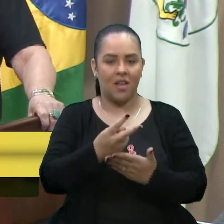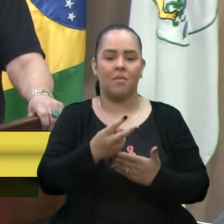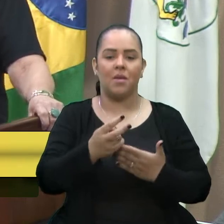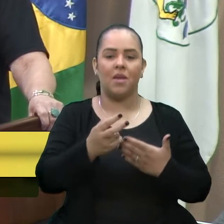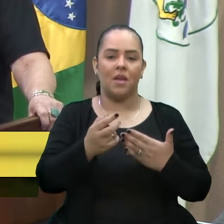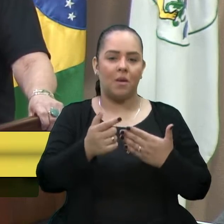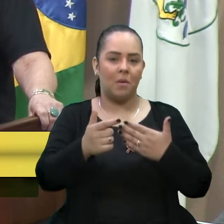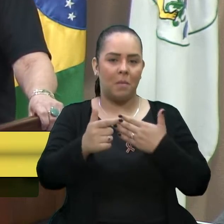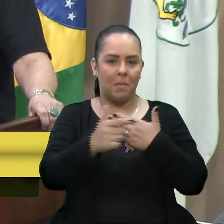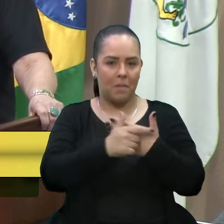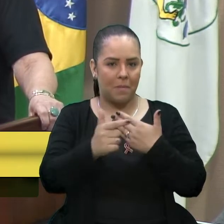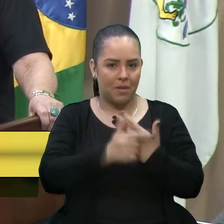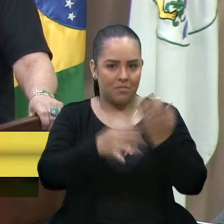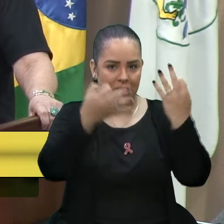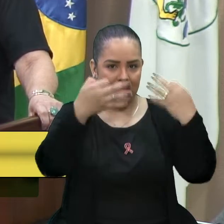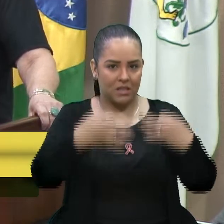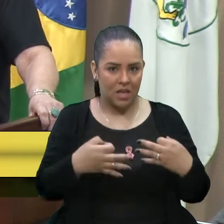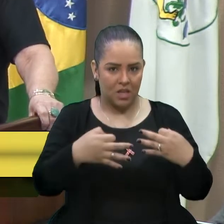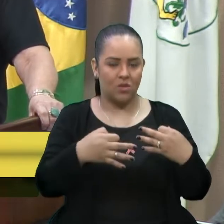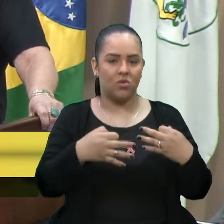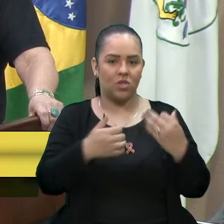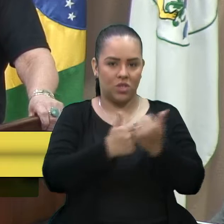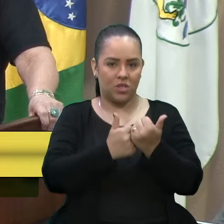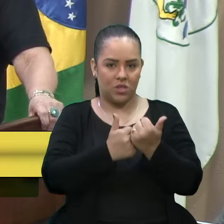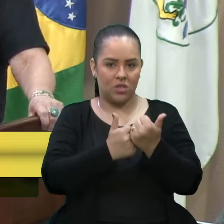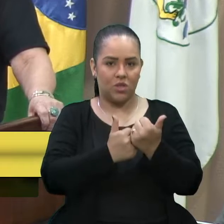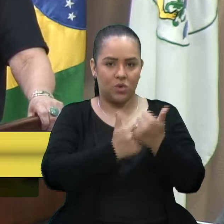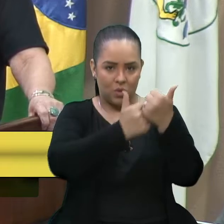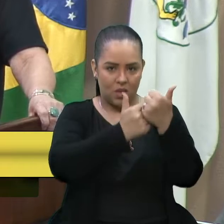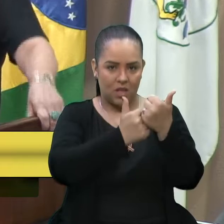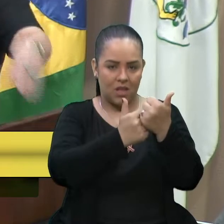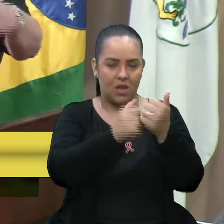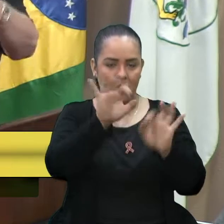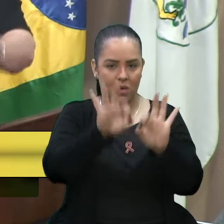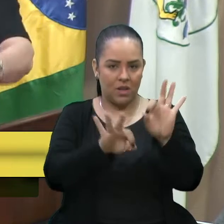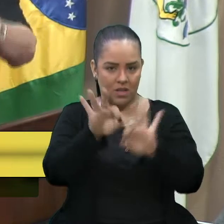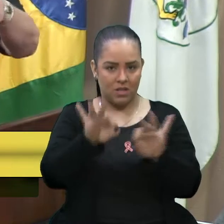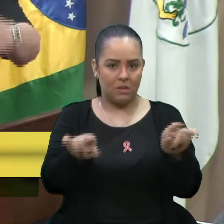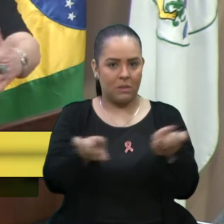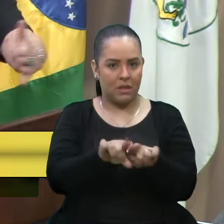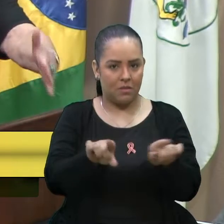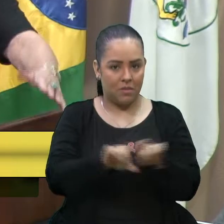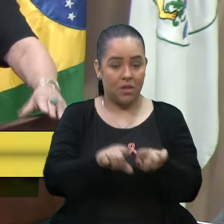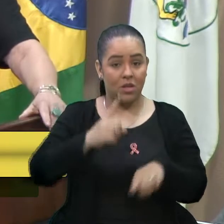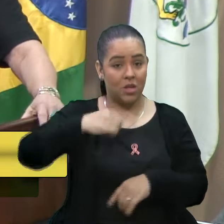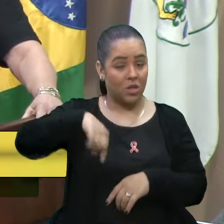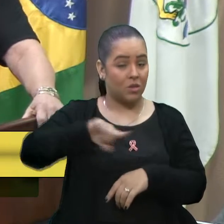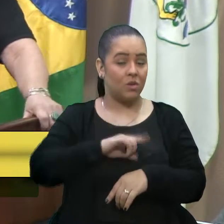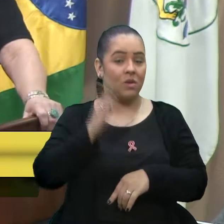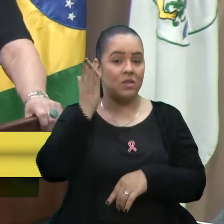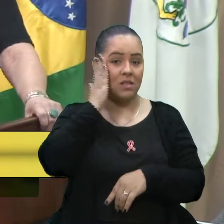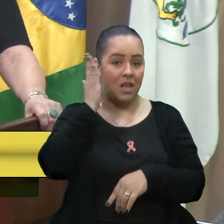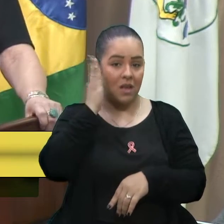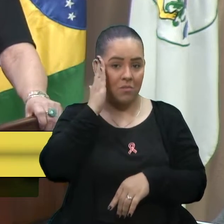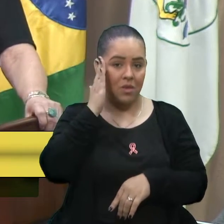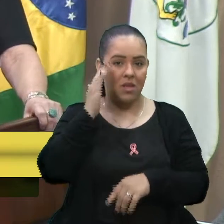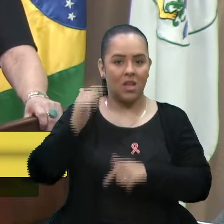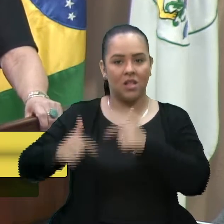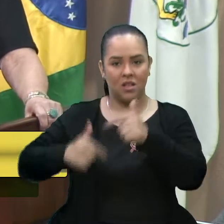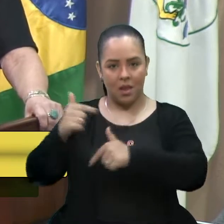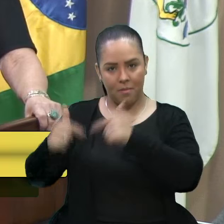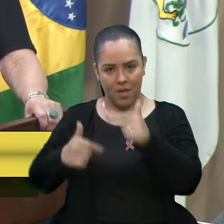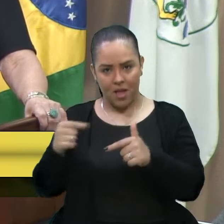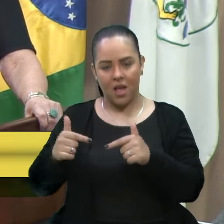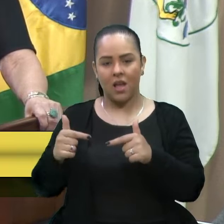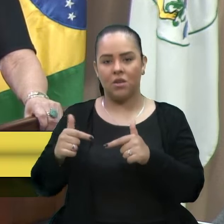assessoria e planejamento dentro do serviço público, mas defendemos que os quadros de carreira sejam ocupados por